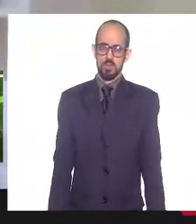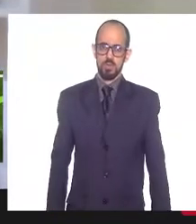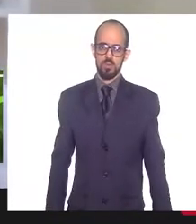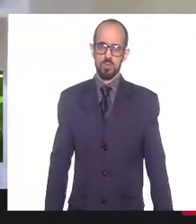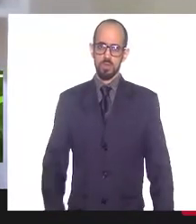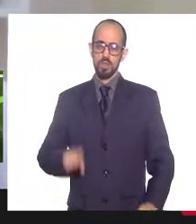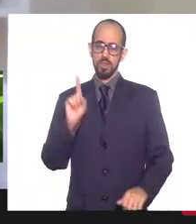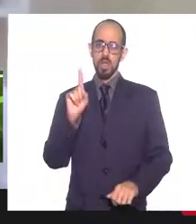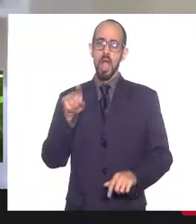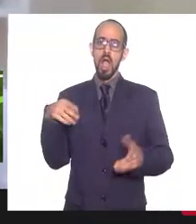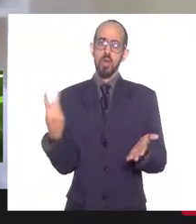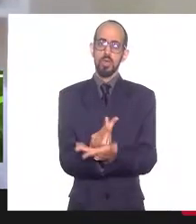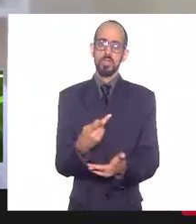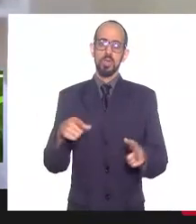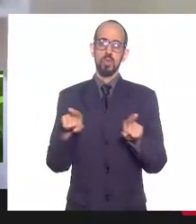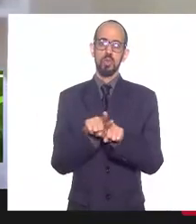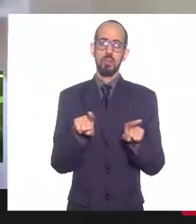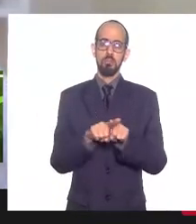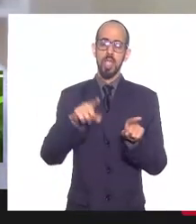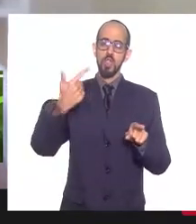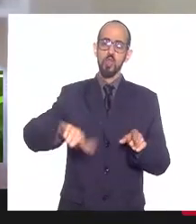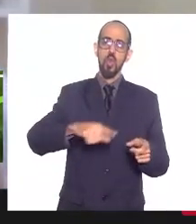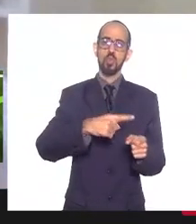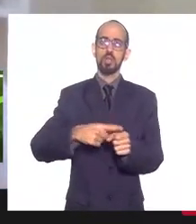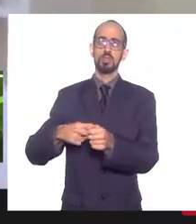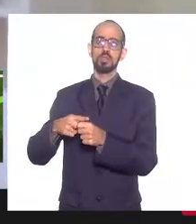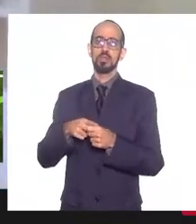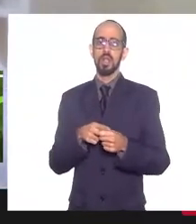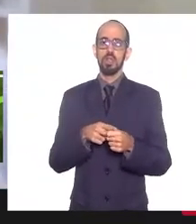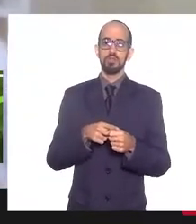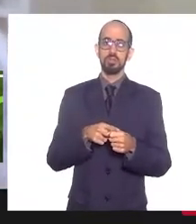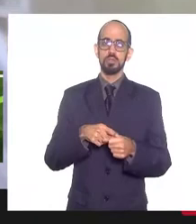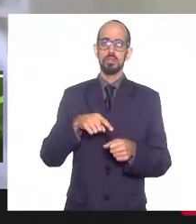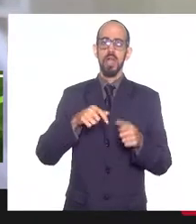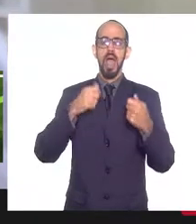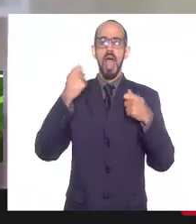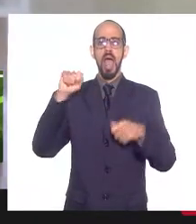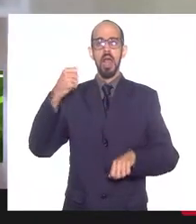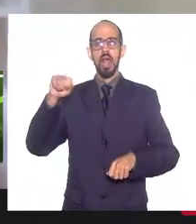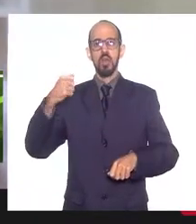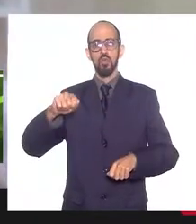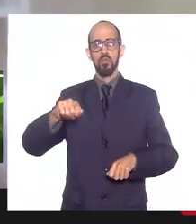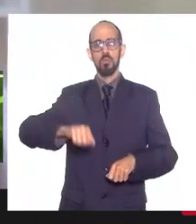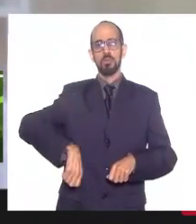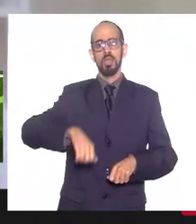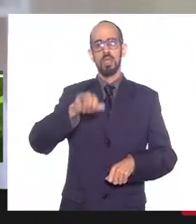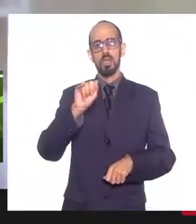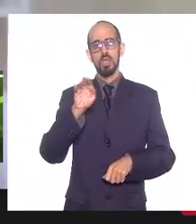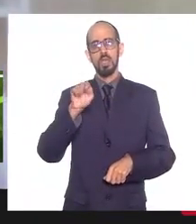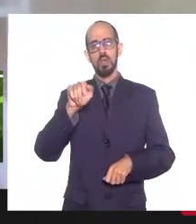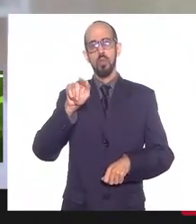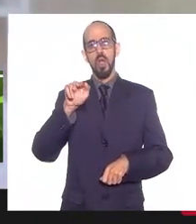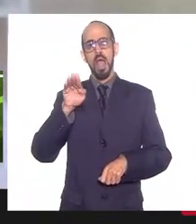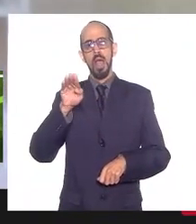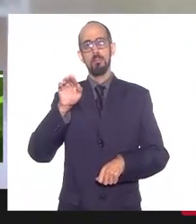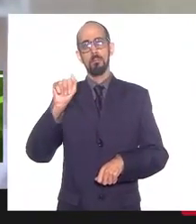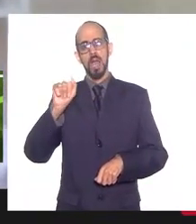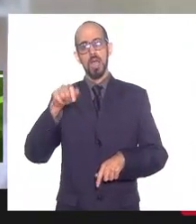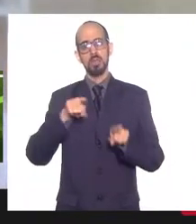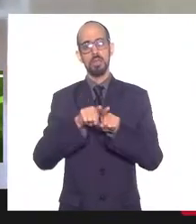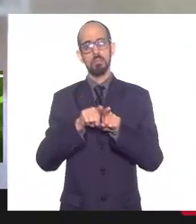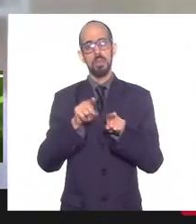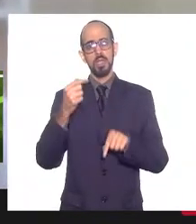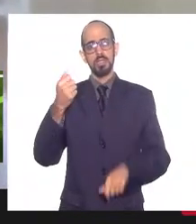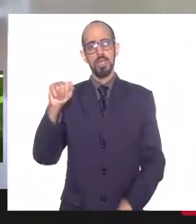Isso aconteceu também em outros municípios, como Araruama, Iguaba e também Saquarema,